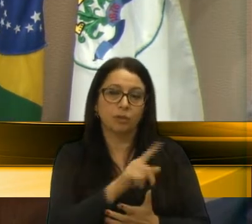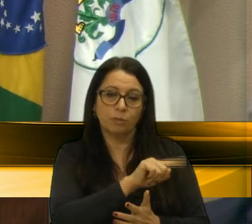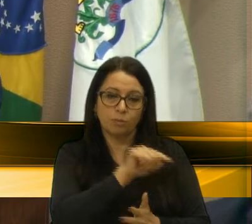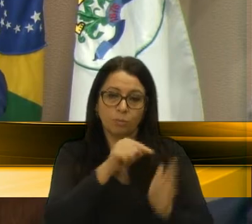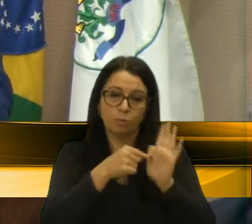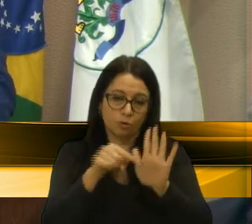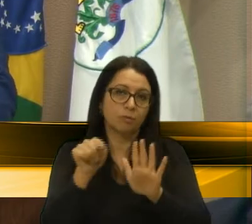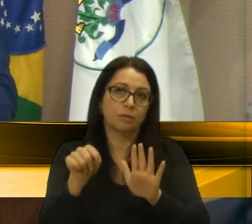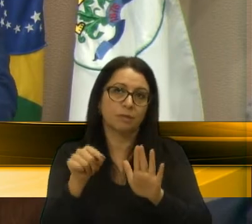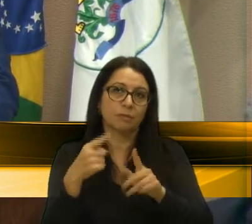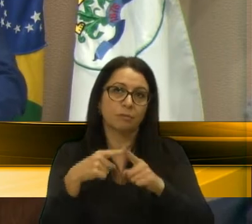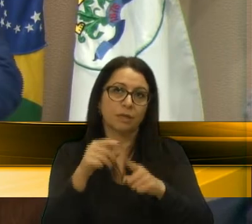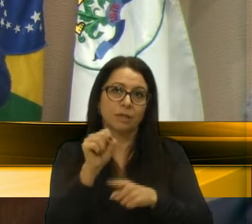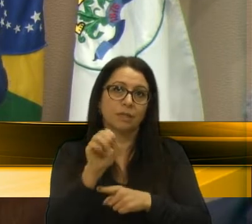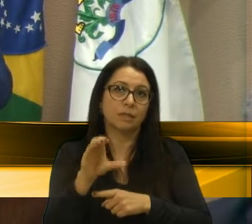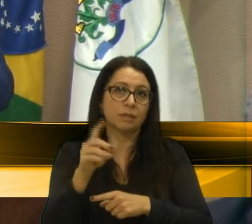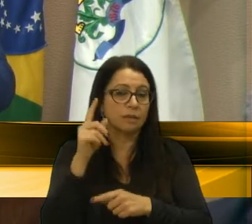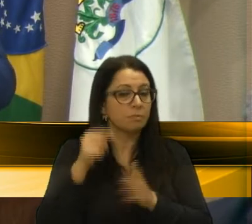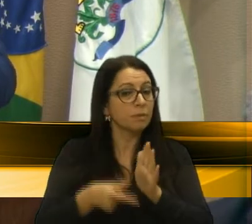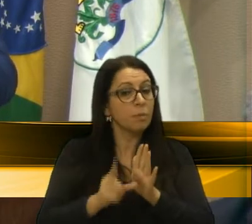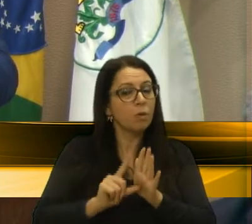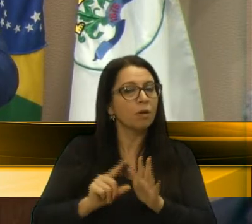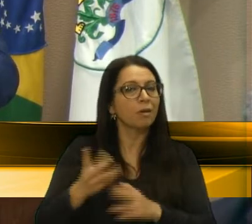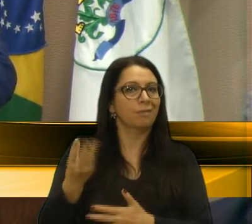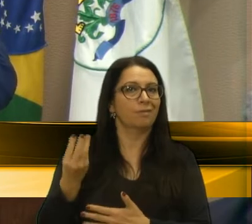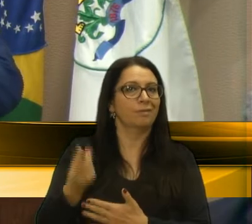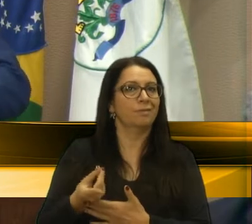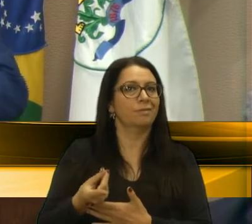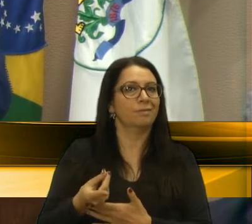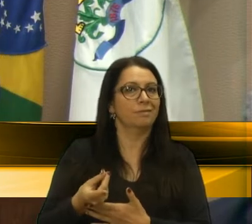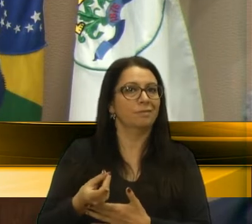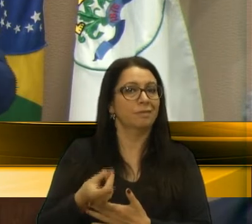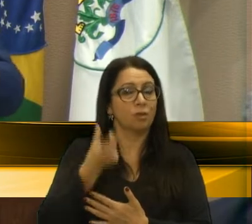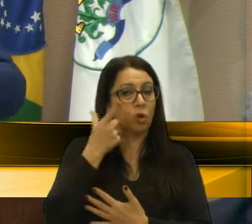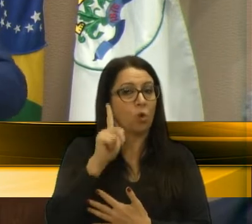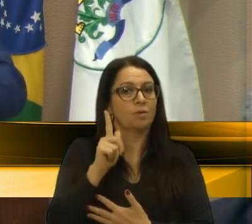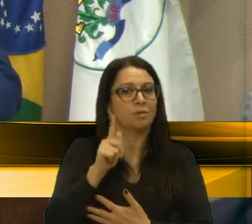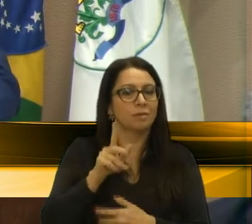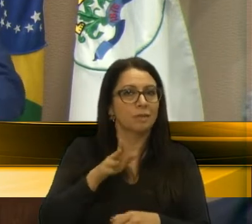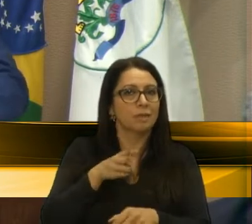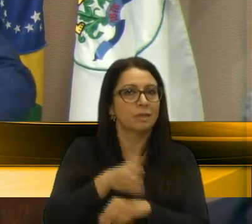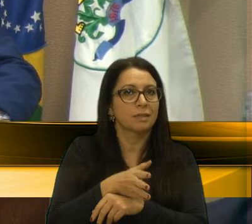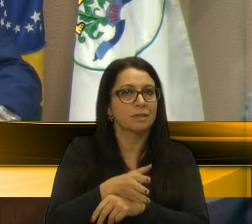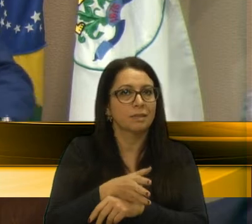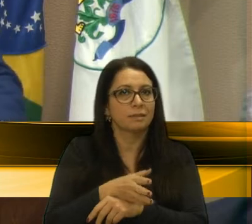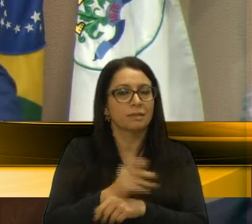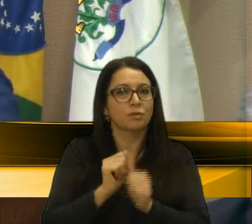aqui, porque Santa Catarina se antecipou muito, né? Conseguiu acessar,